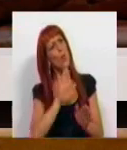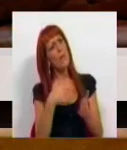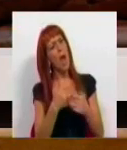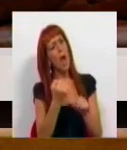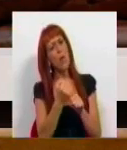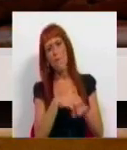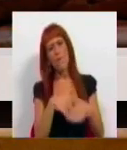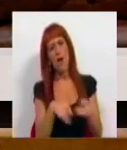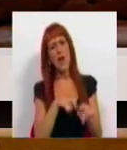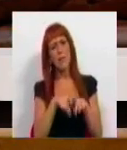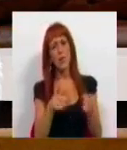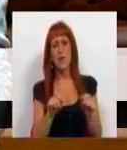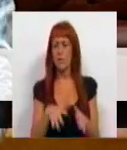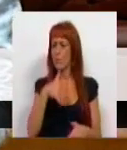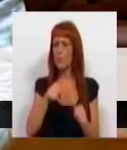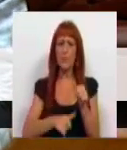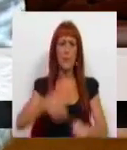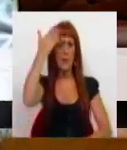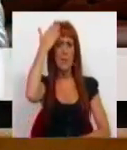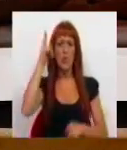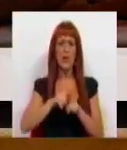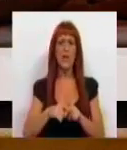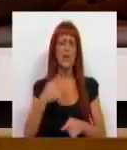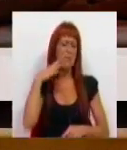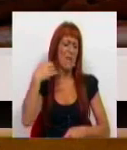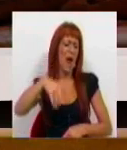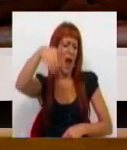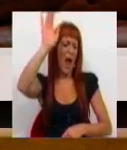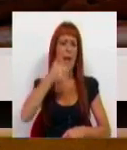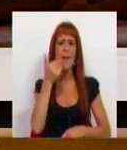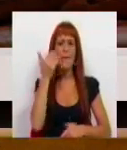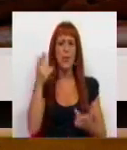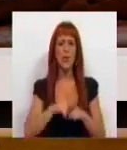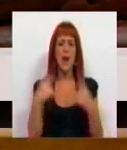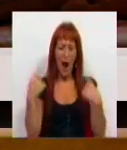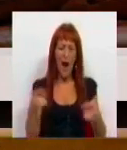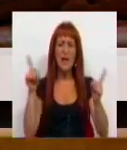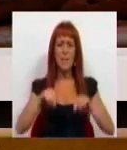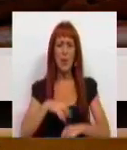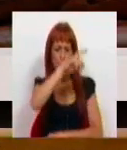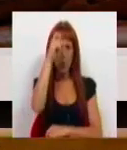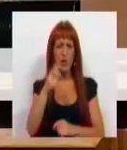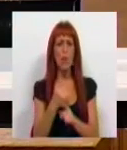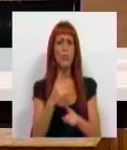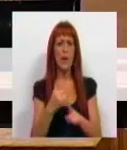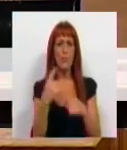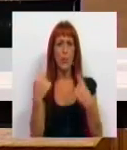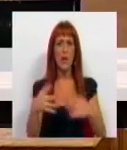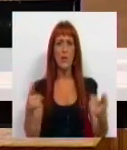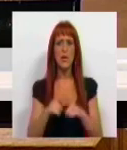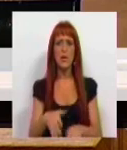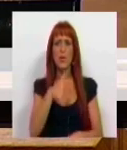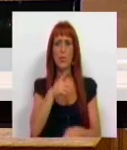inação política. Para além do argumento moral e da banalização do abuso, existe ainda um terceiro argumento,